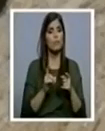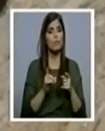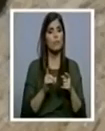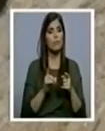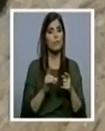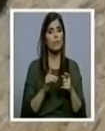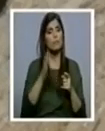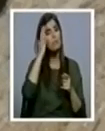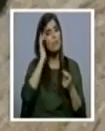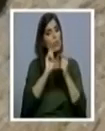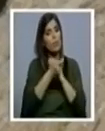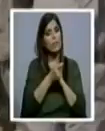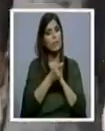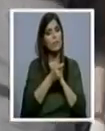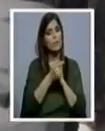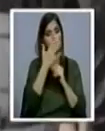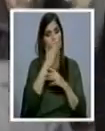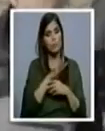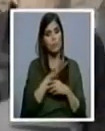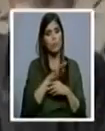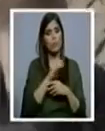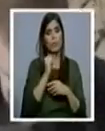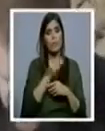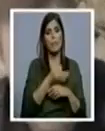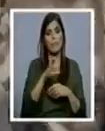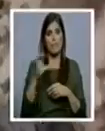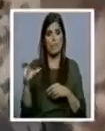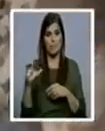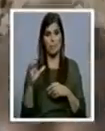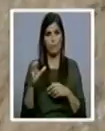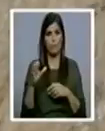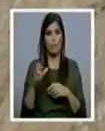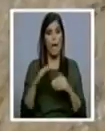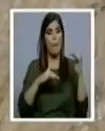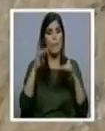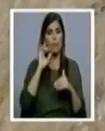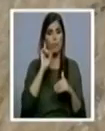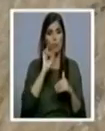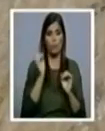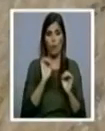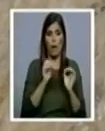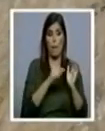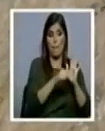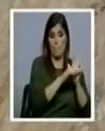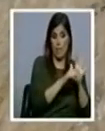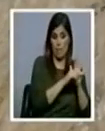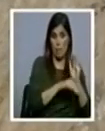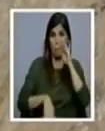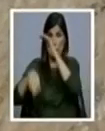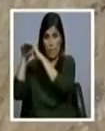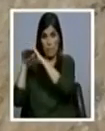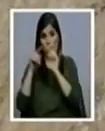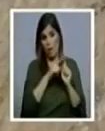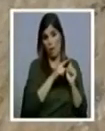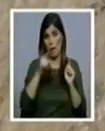às previsões de mudança, por exemplo, do IPCC. Já não é a média que importa, são as mínimas e as máximas em